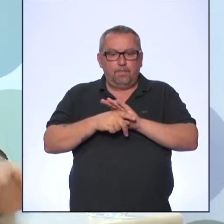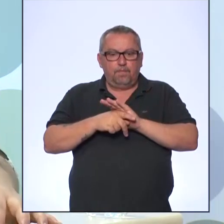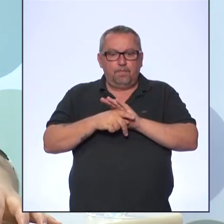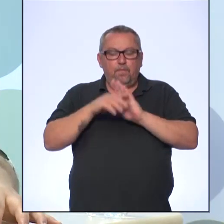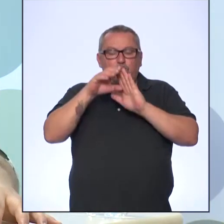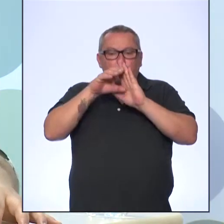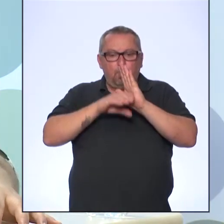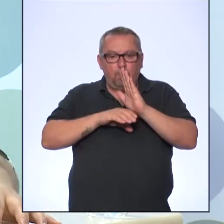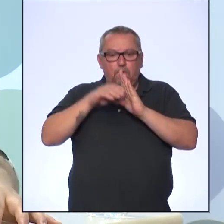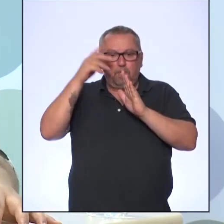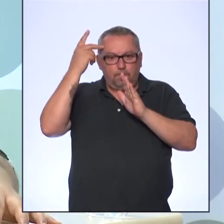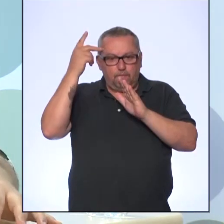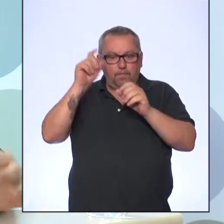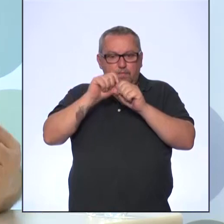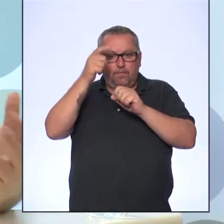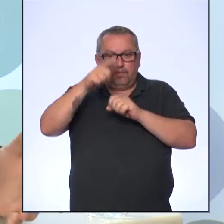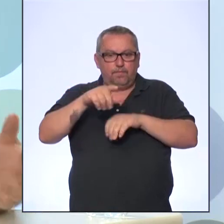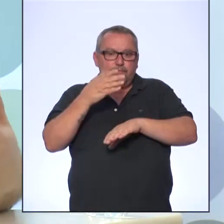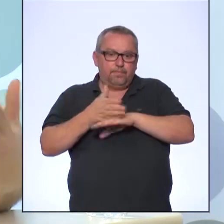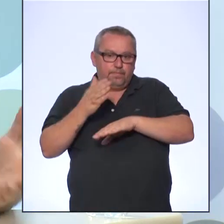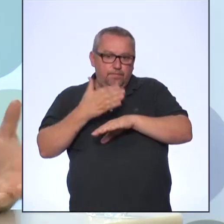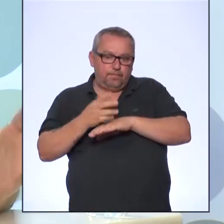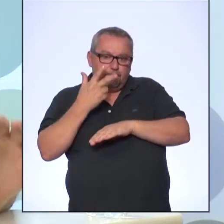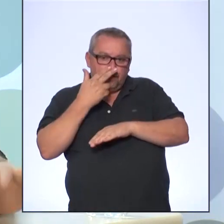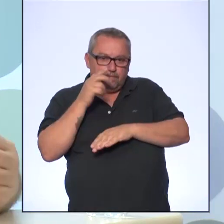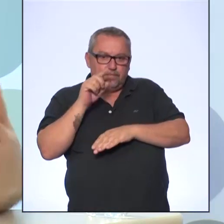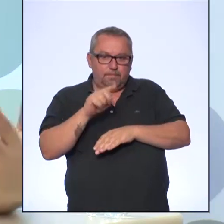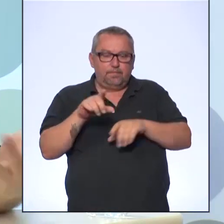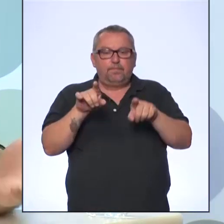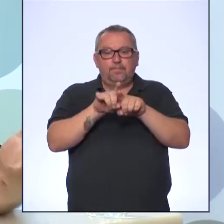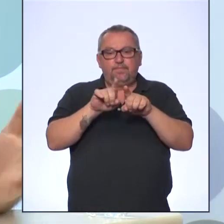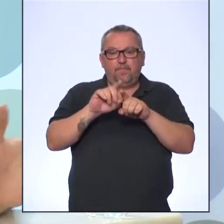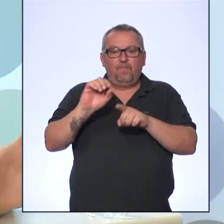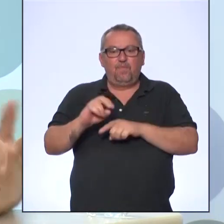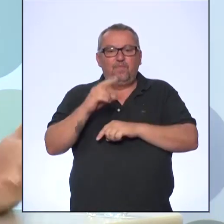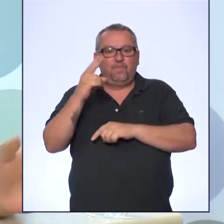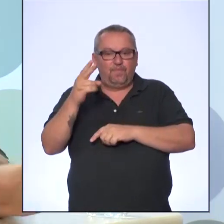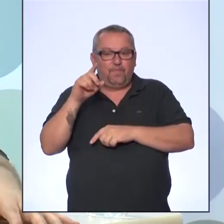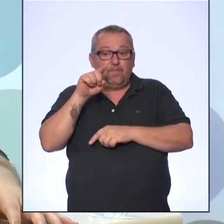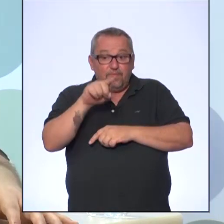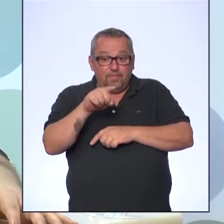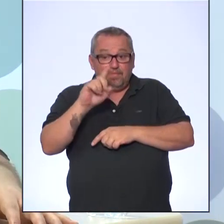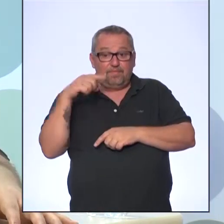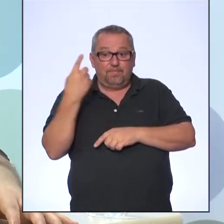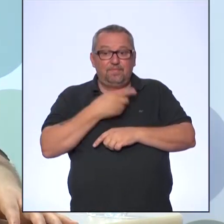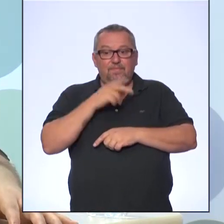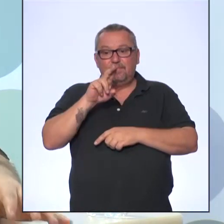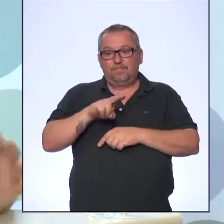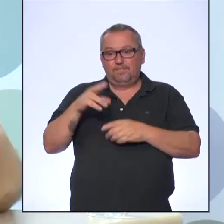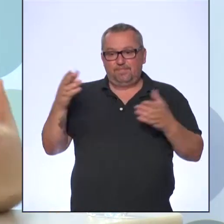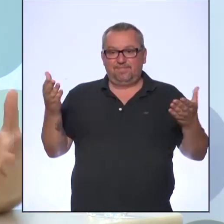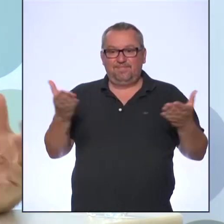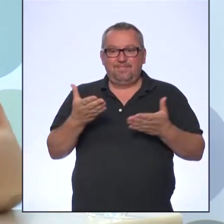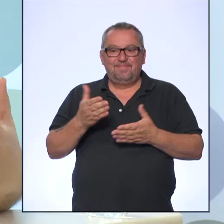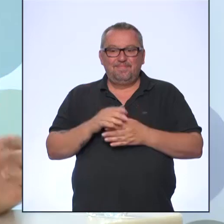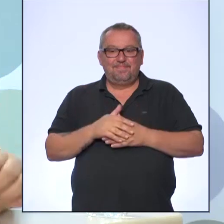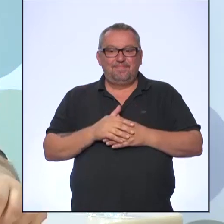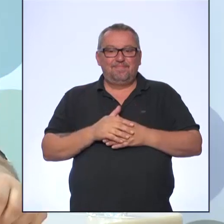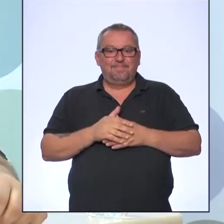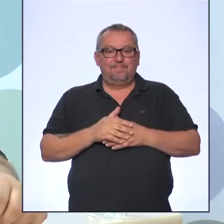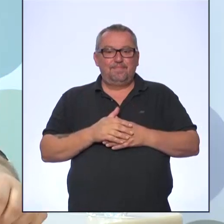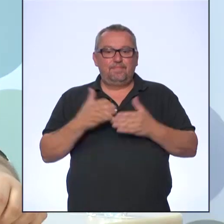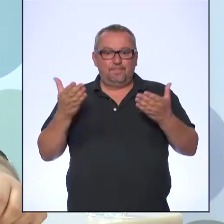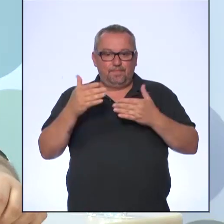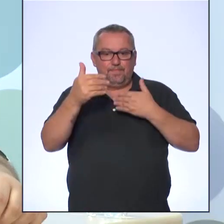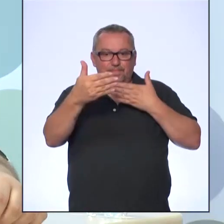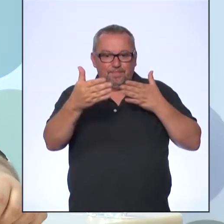e realizar outras atividades parecidas com essa, ou até mesmo essas que a gente está utilizando em sala. Aqui, nessa